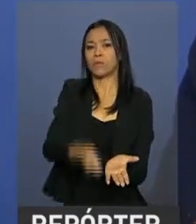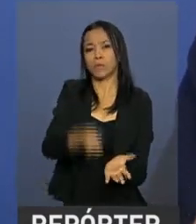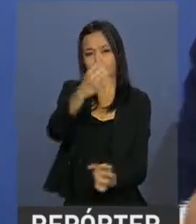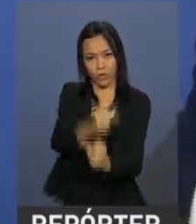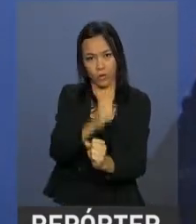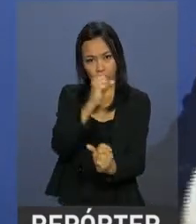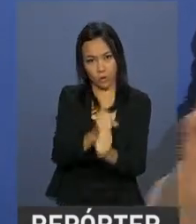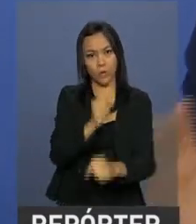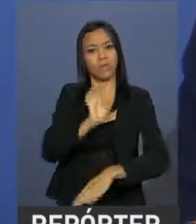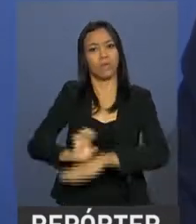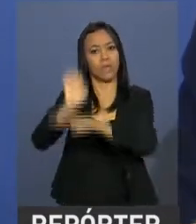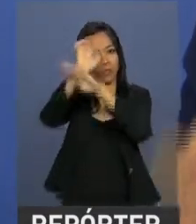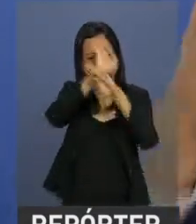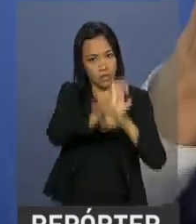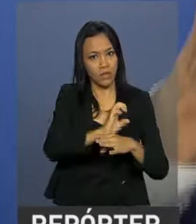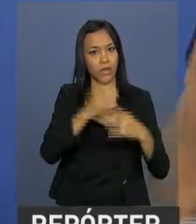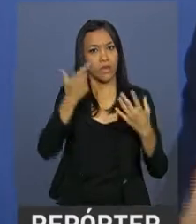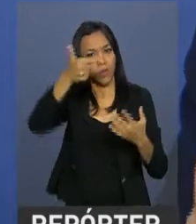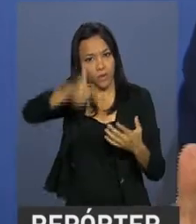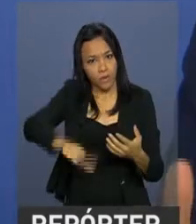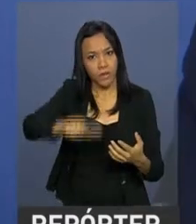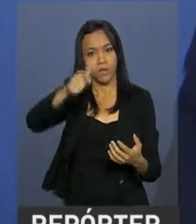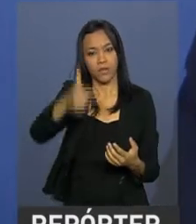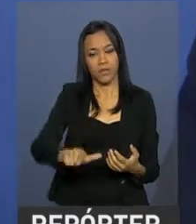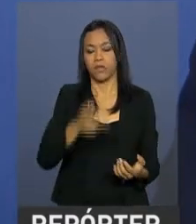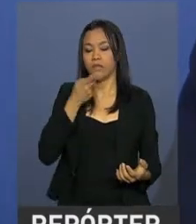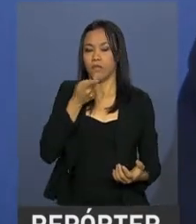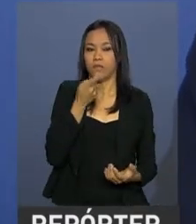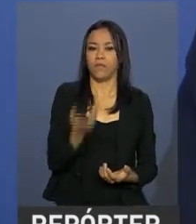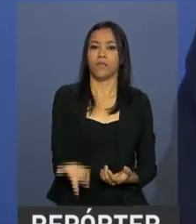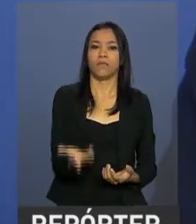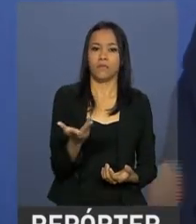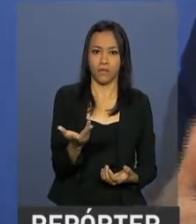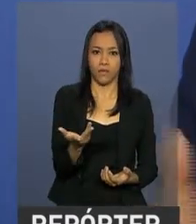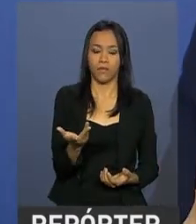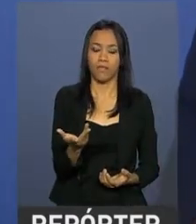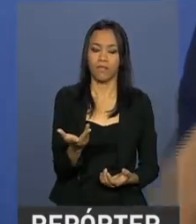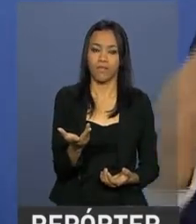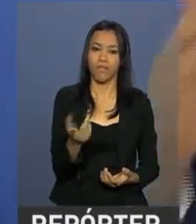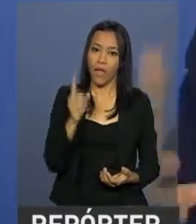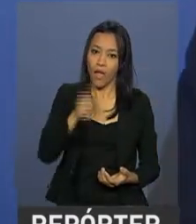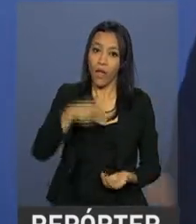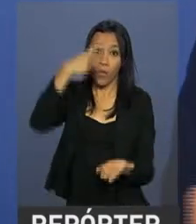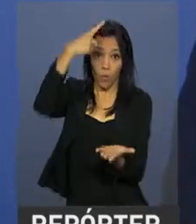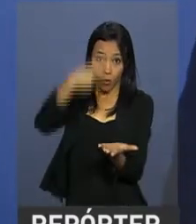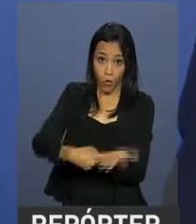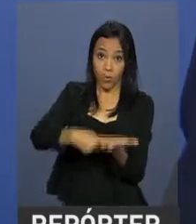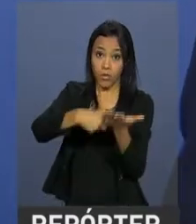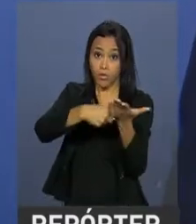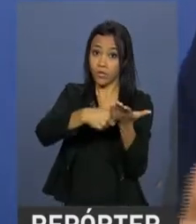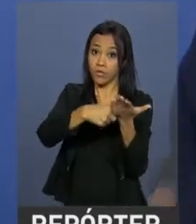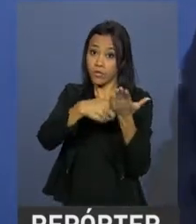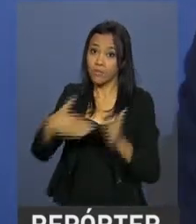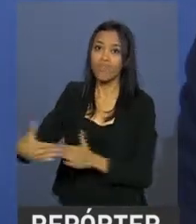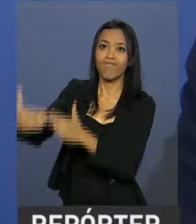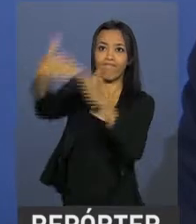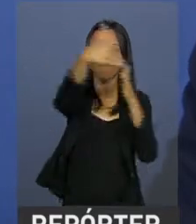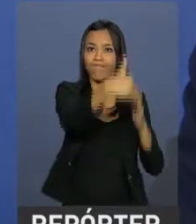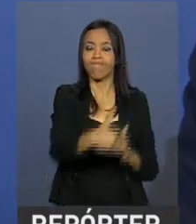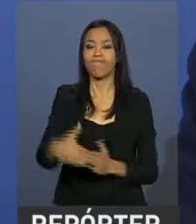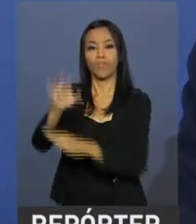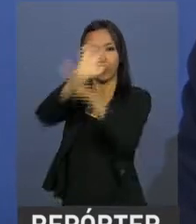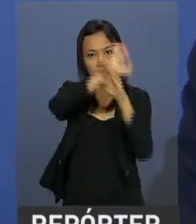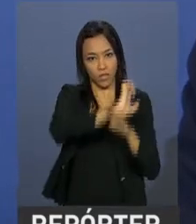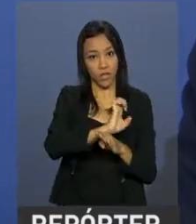contas estaduais, de novo com um pacto assinado por todos os governadores e